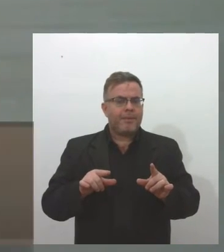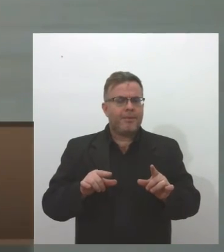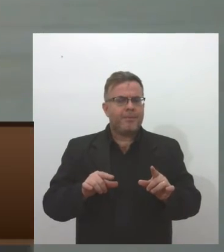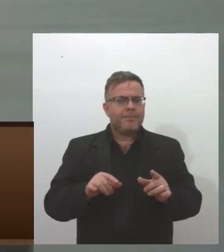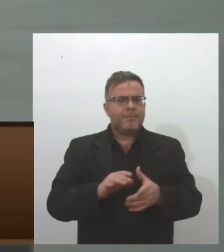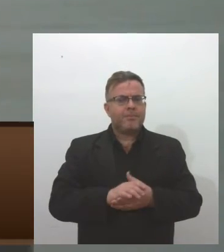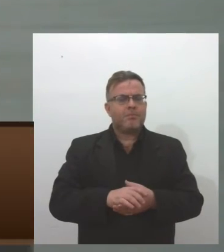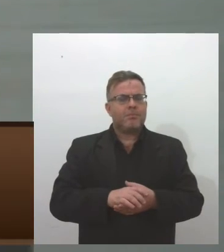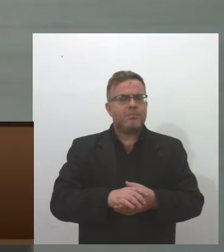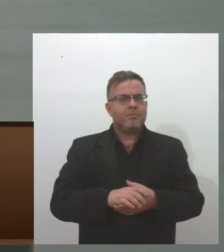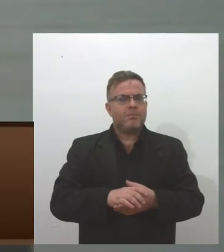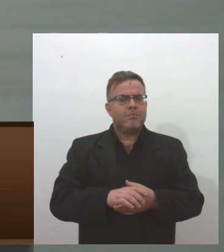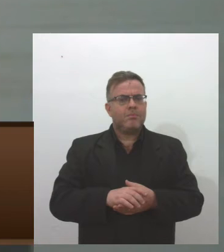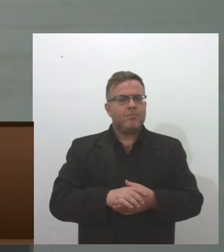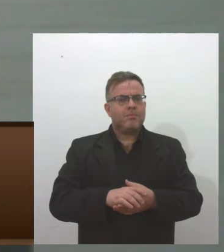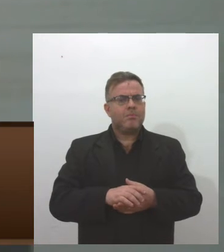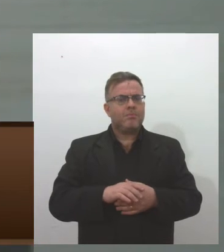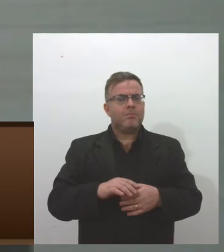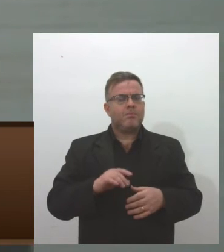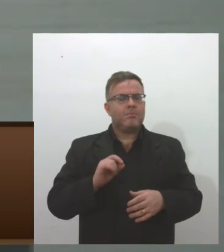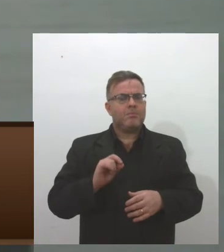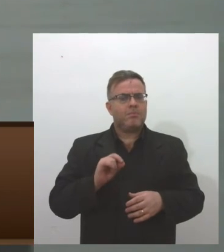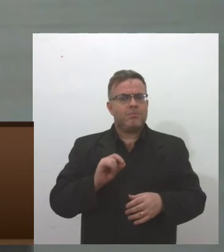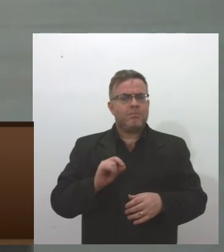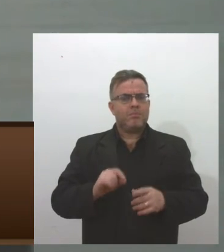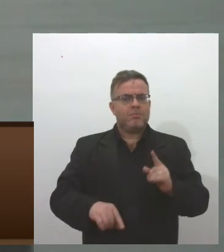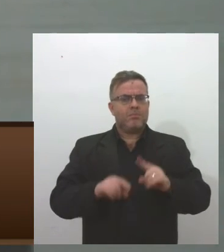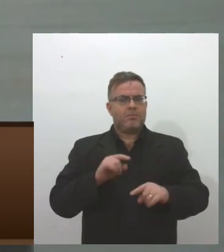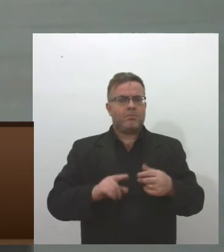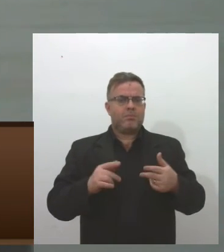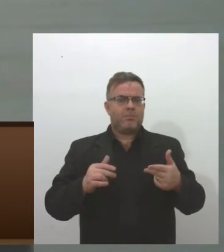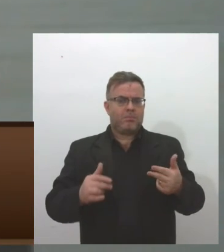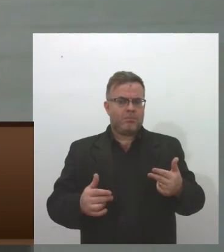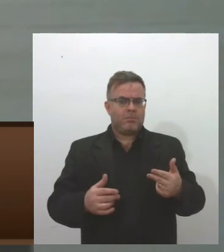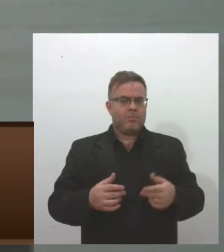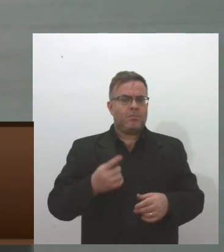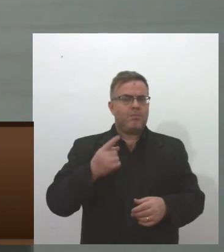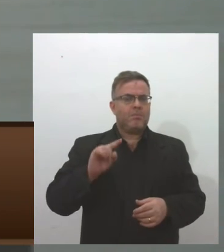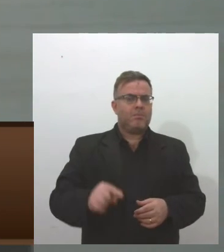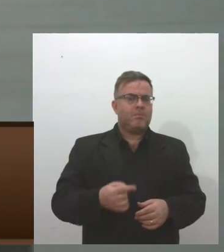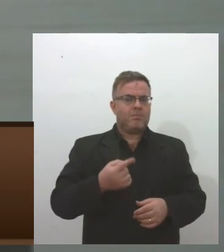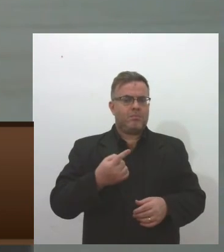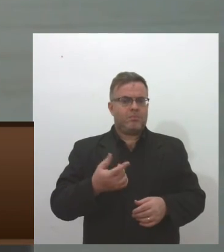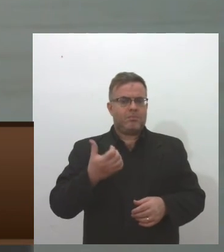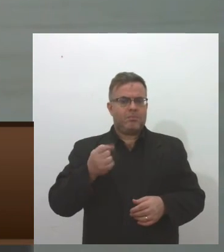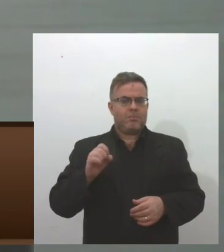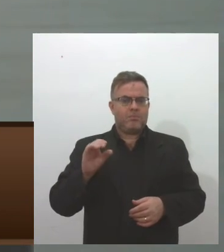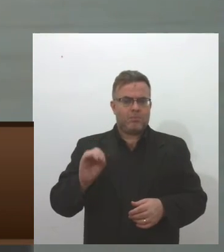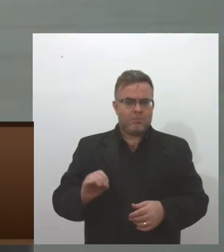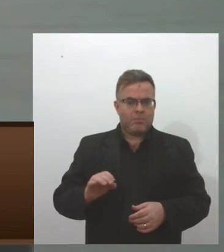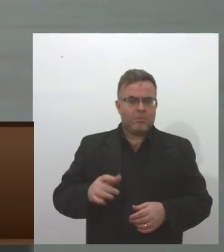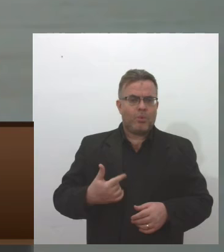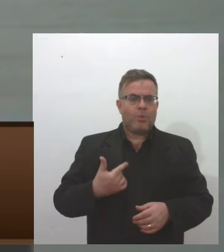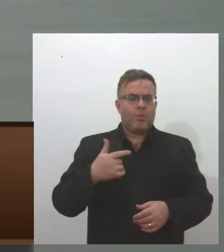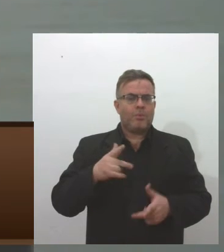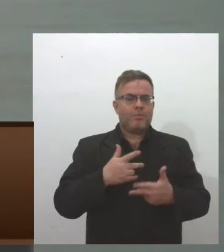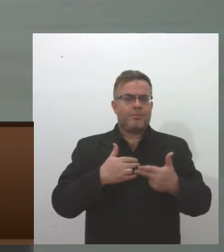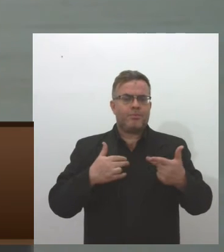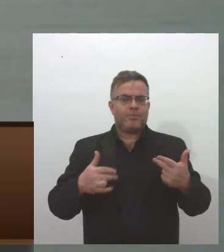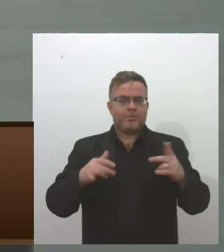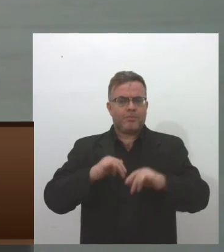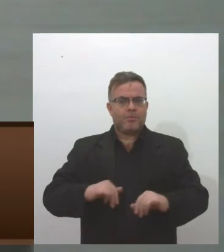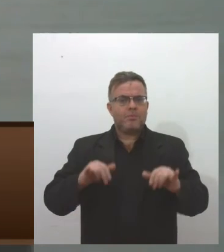população a denunciar episódios de violência doméstica através do número 180. Numa outra abordagem, a campanha trabalha